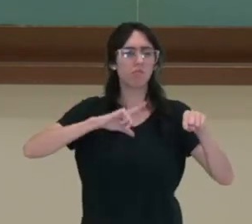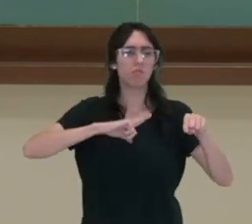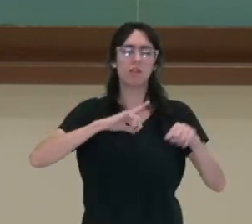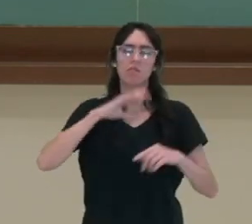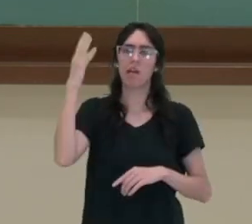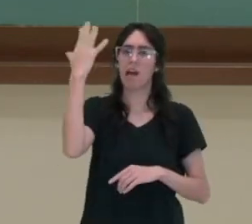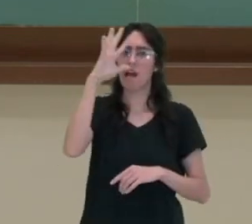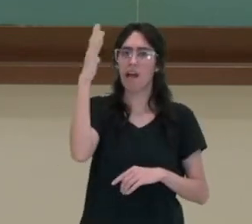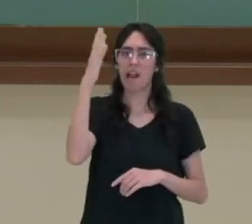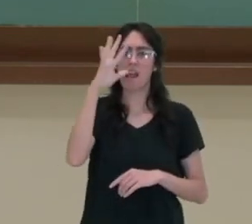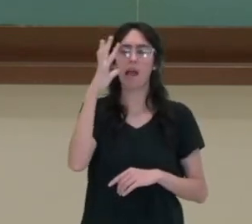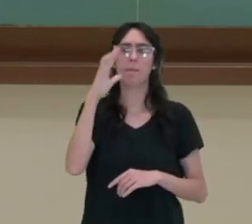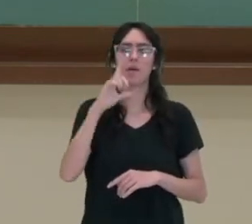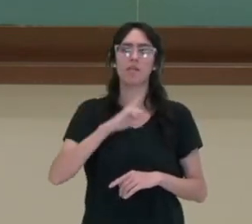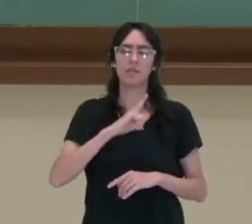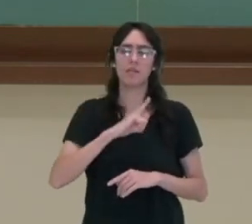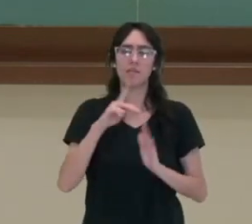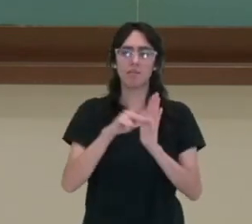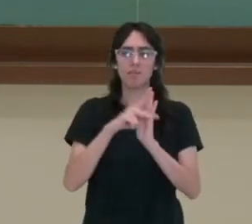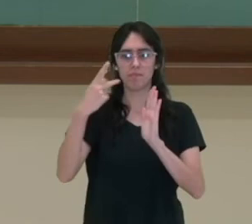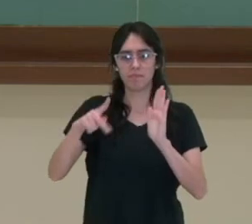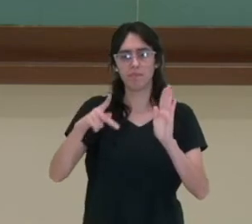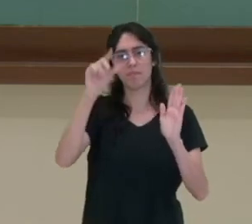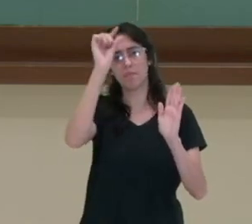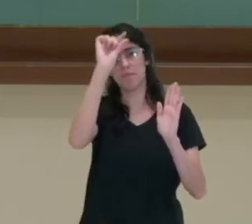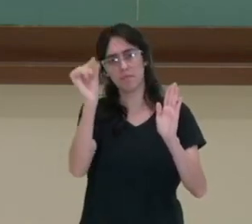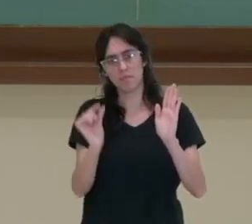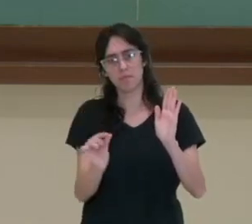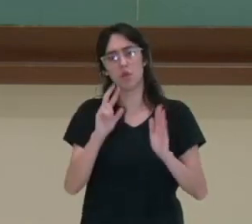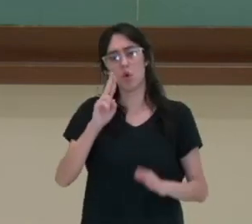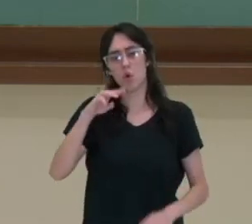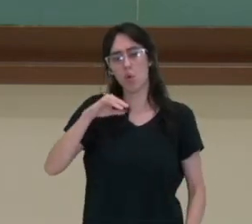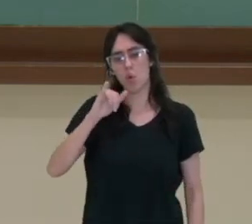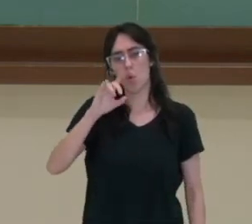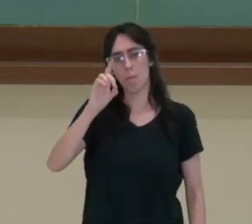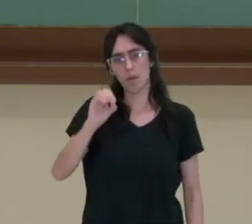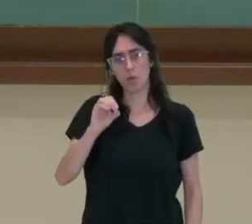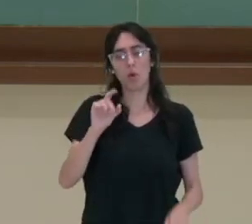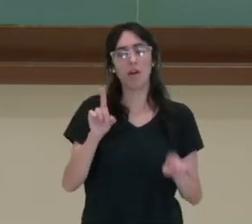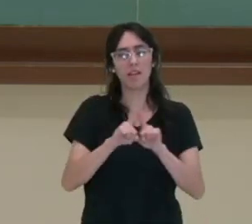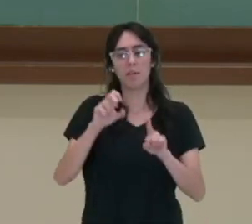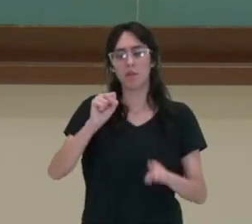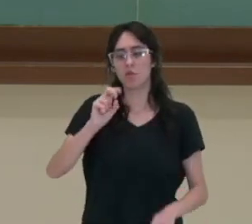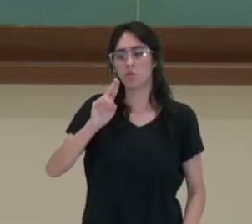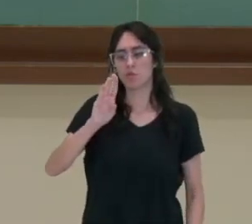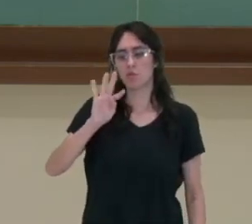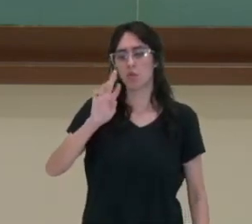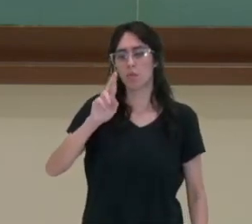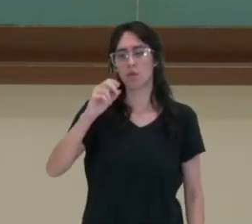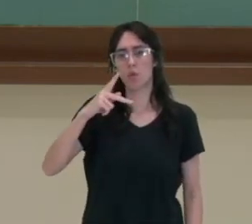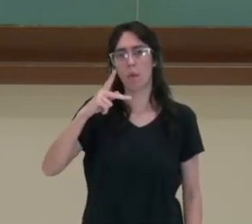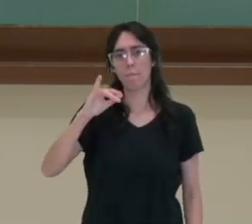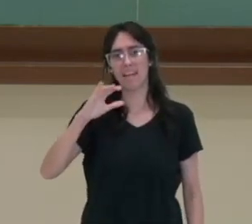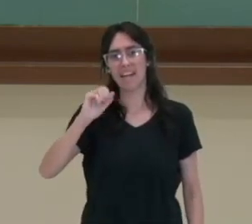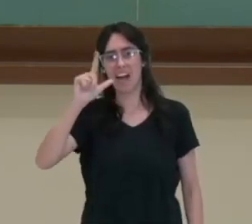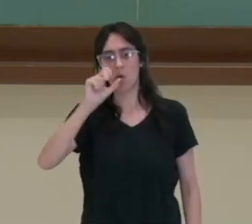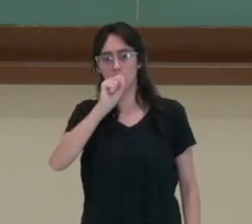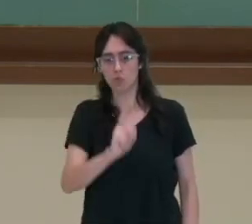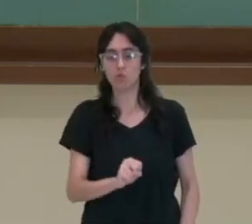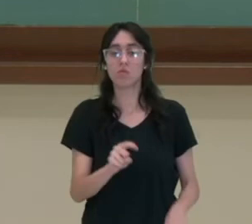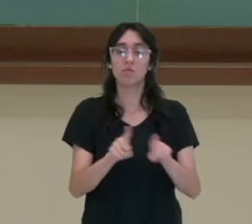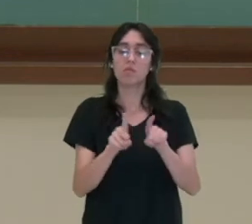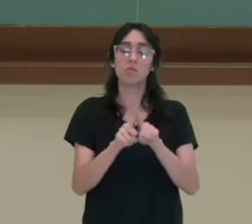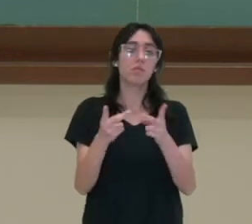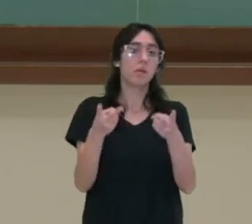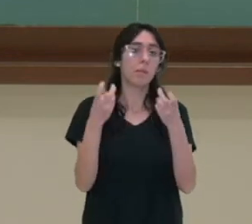clima tropical litorâneo, tropical úmido, chegando até os climas subtropicais na região sul. E nós vamos